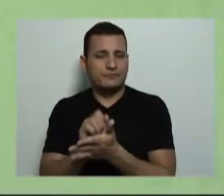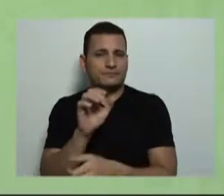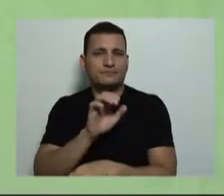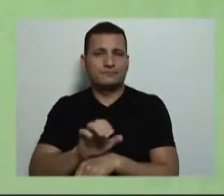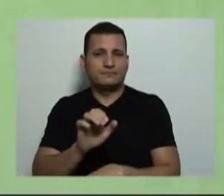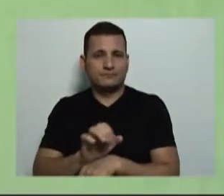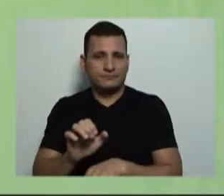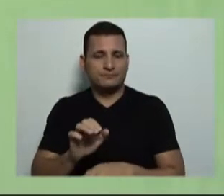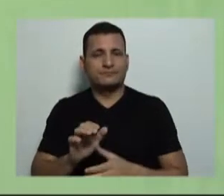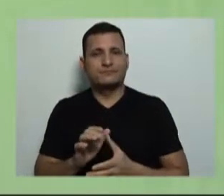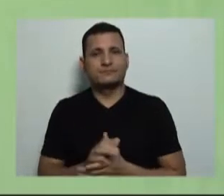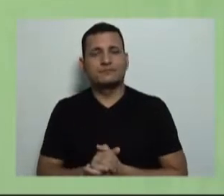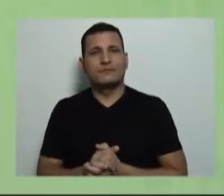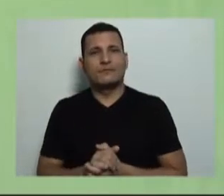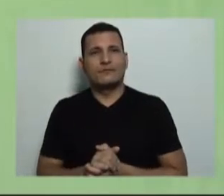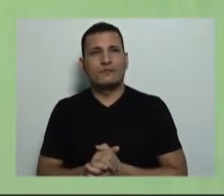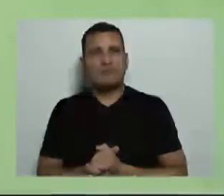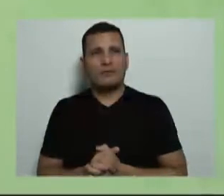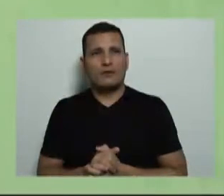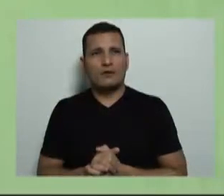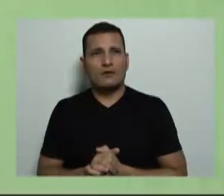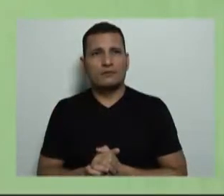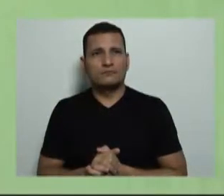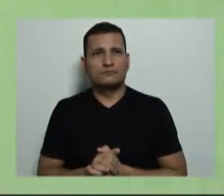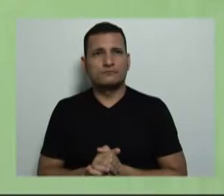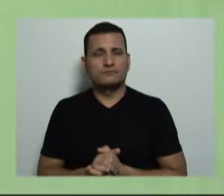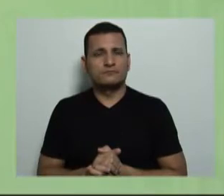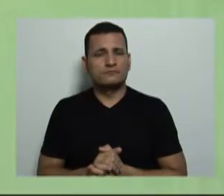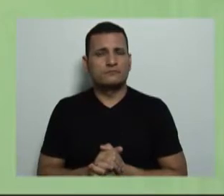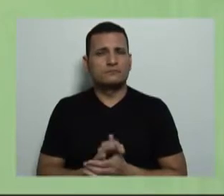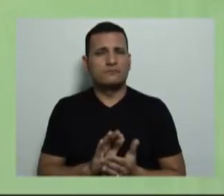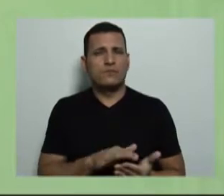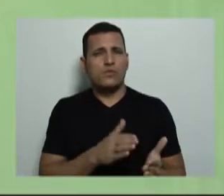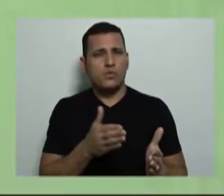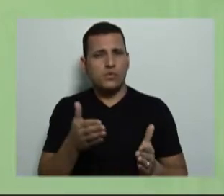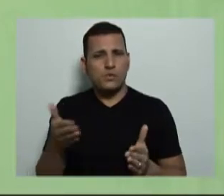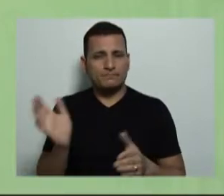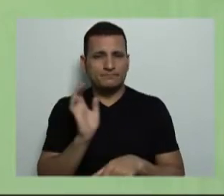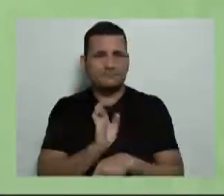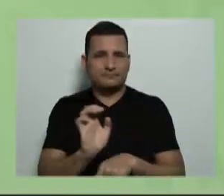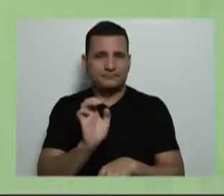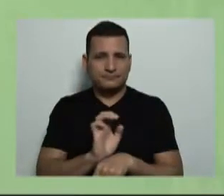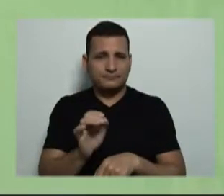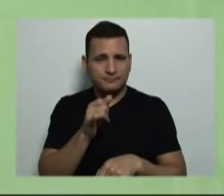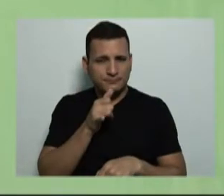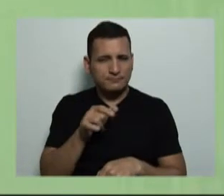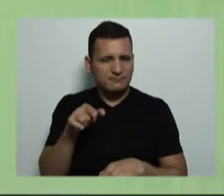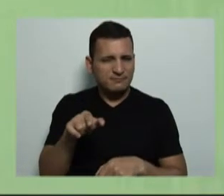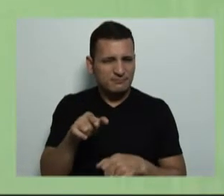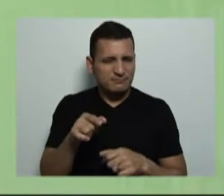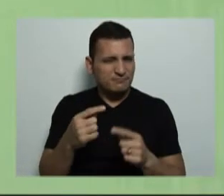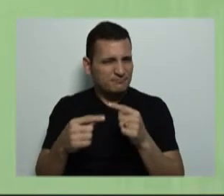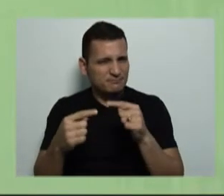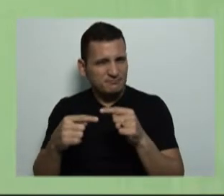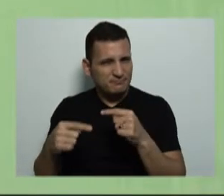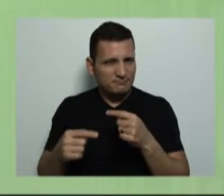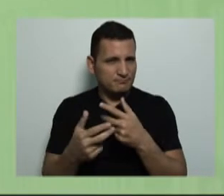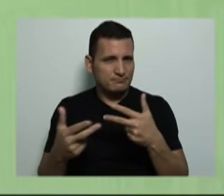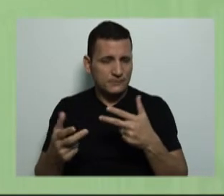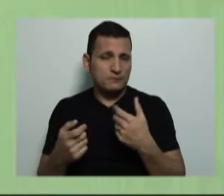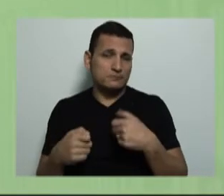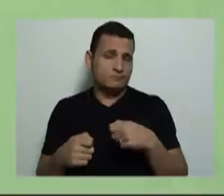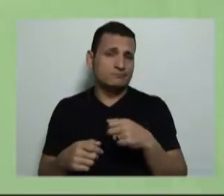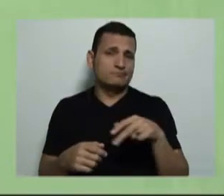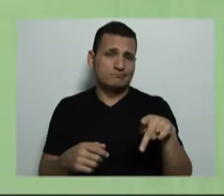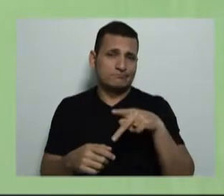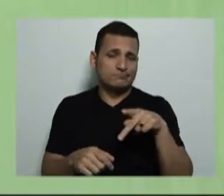já realizada. Ao longo do processo do estágio, caso se verifique irregularidades, essas deverão ser apuradas